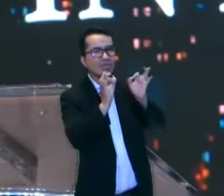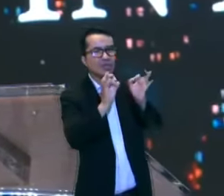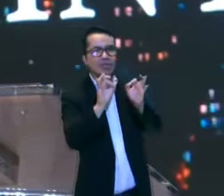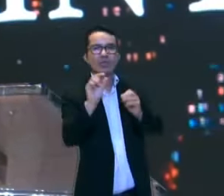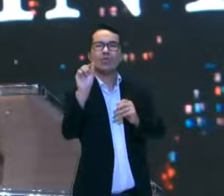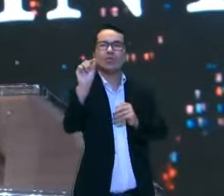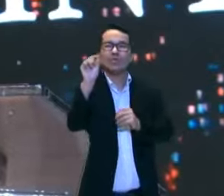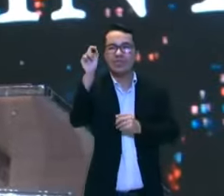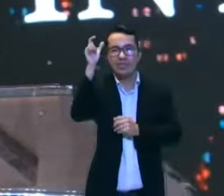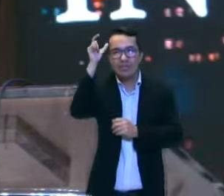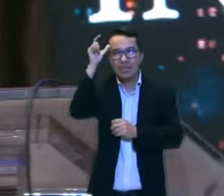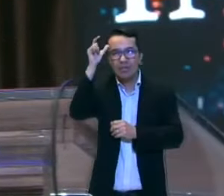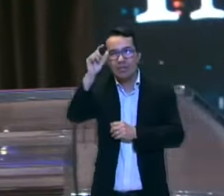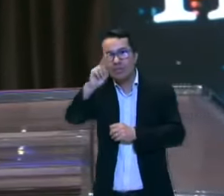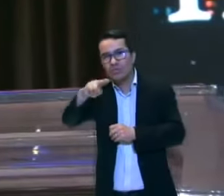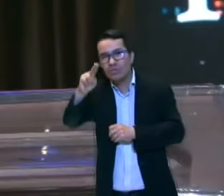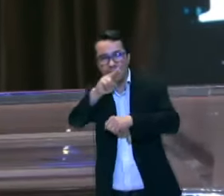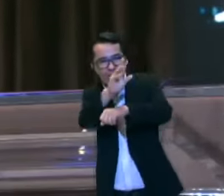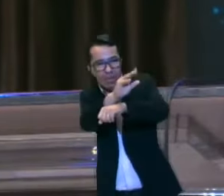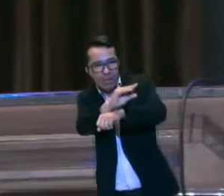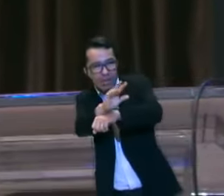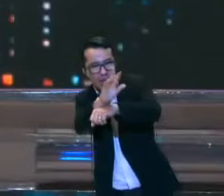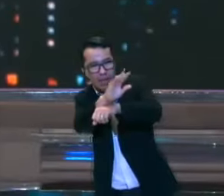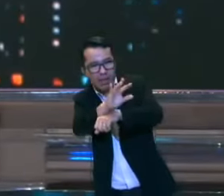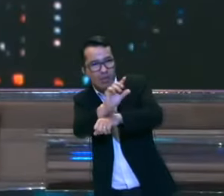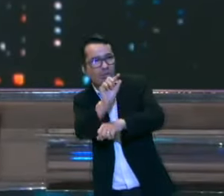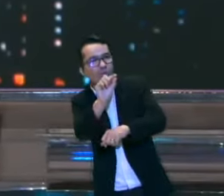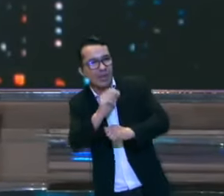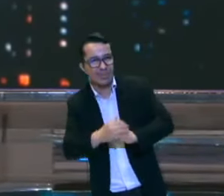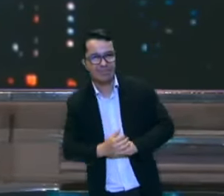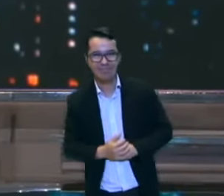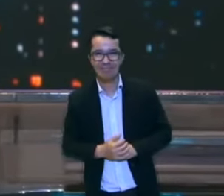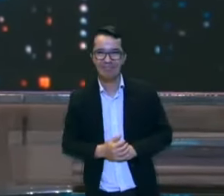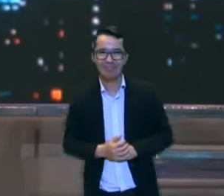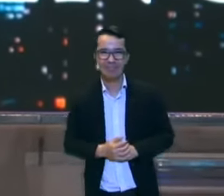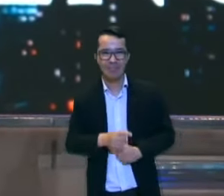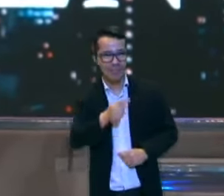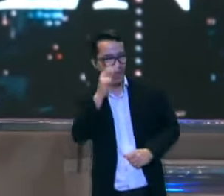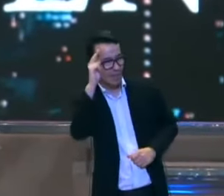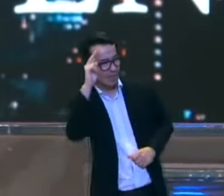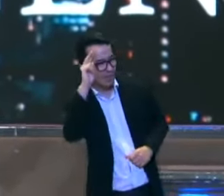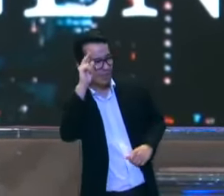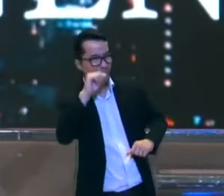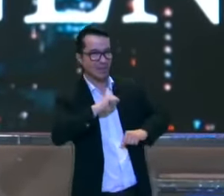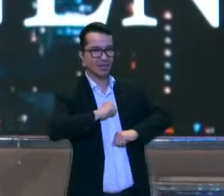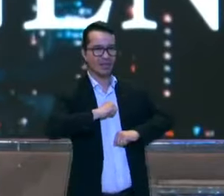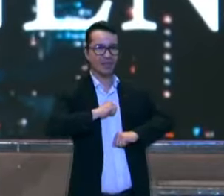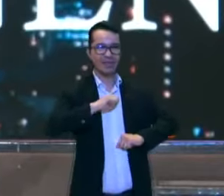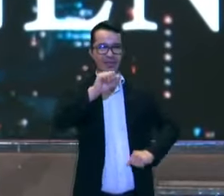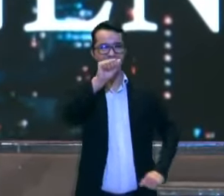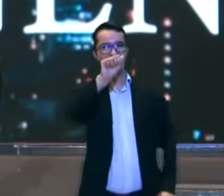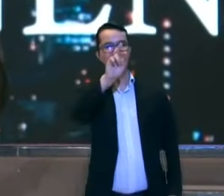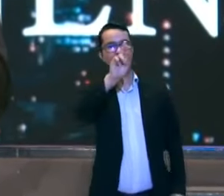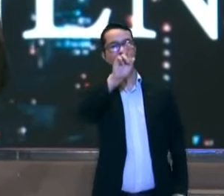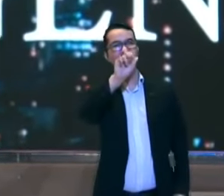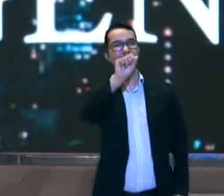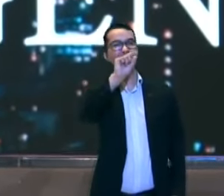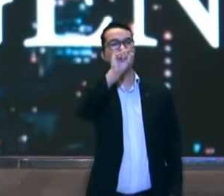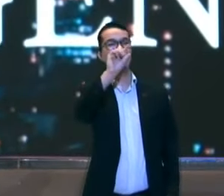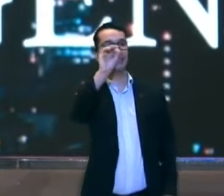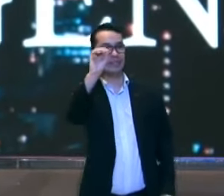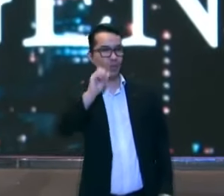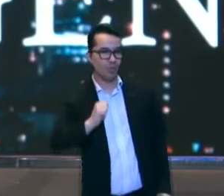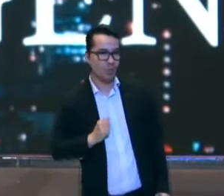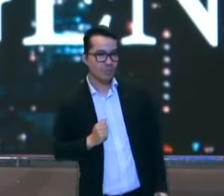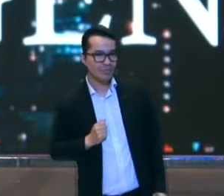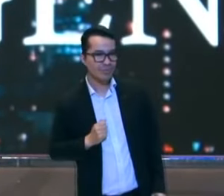da história quando Arão faz o bezerro de ouro e Moisés chega para o confrontar. O